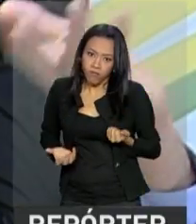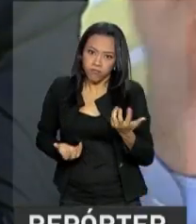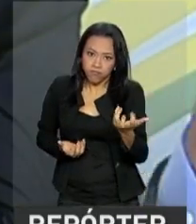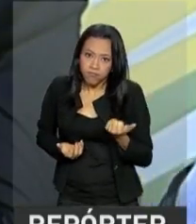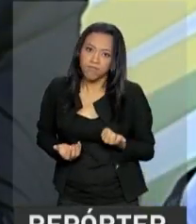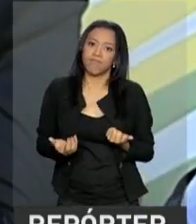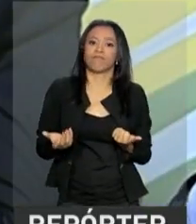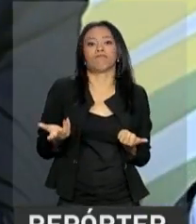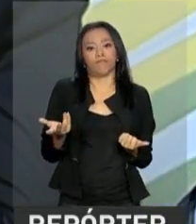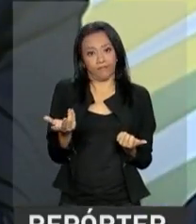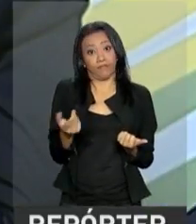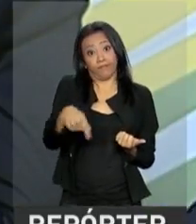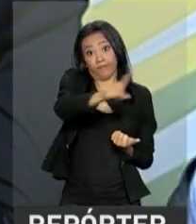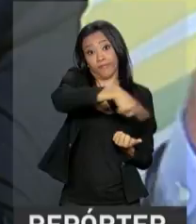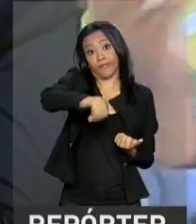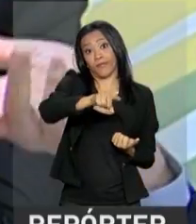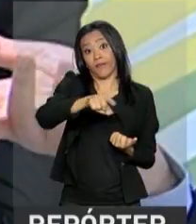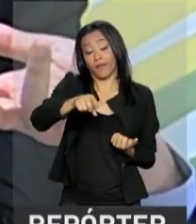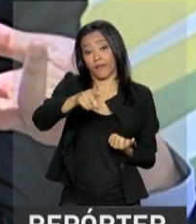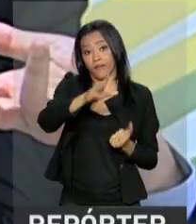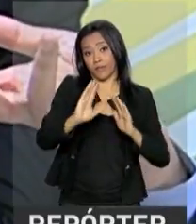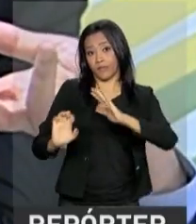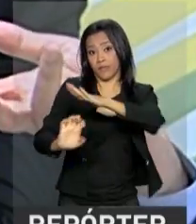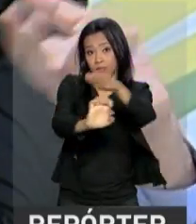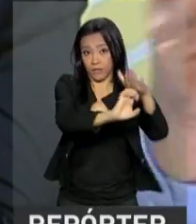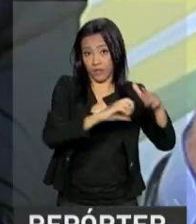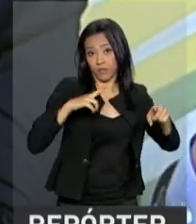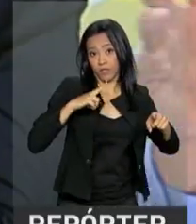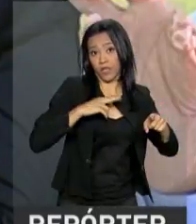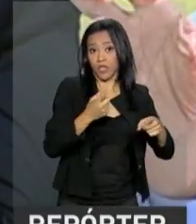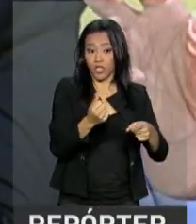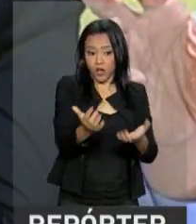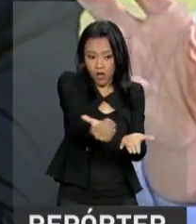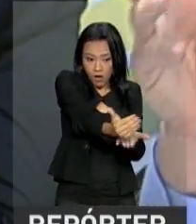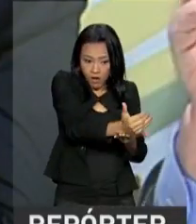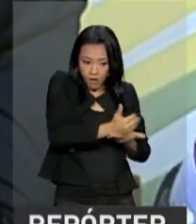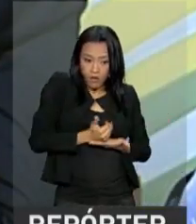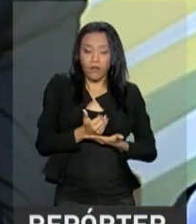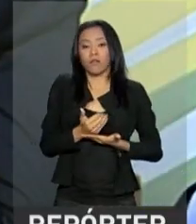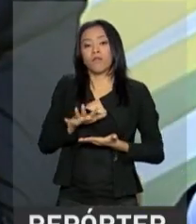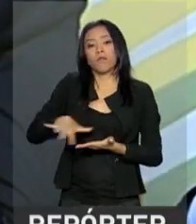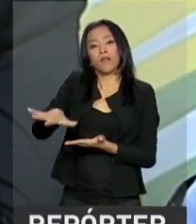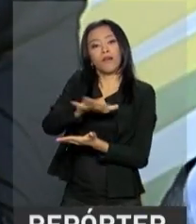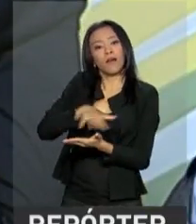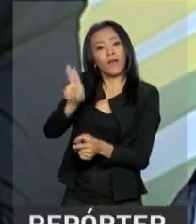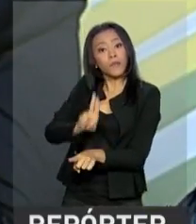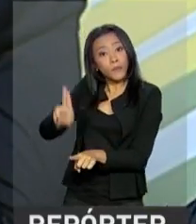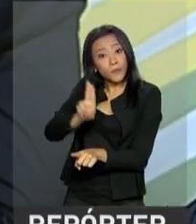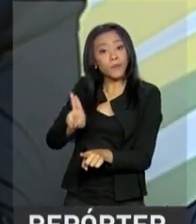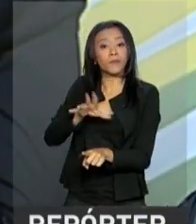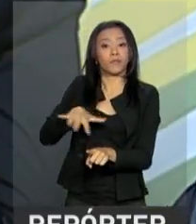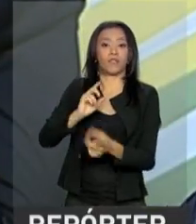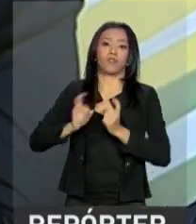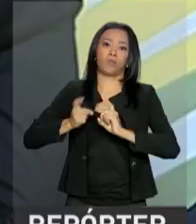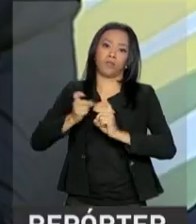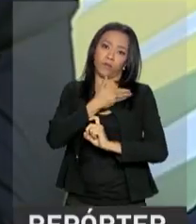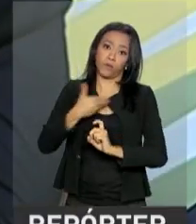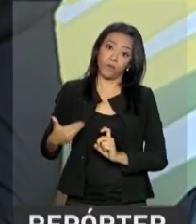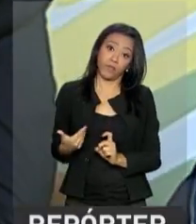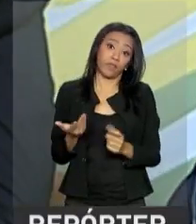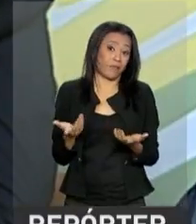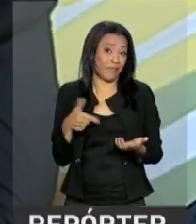dinheiro da sociedade e setor privado transferindo o setor público nós não achamos que é esse o caminho então o caminho e